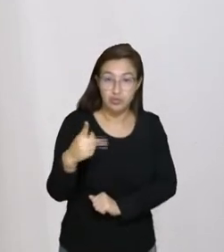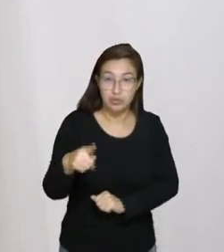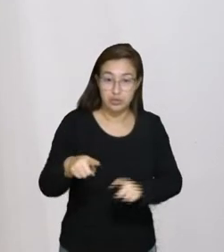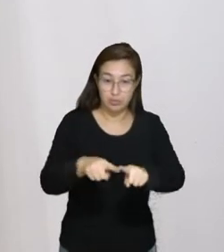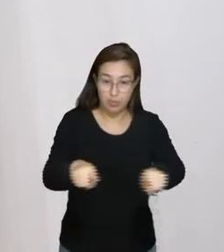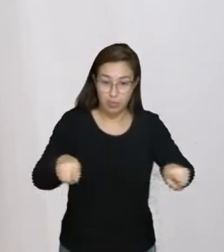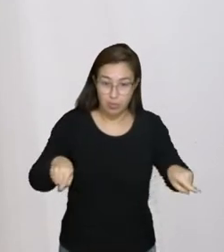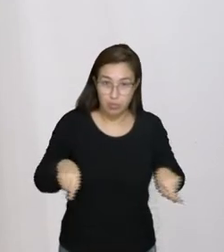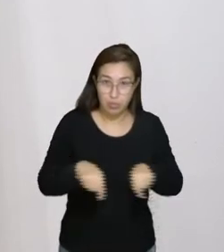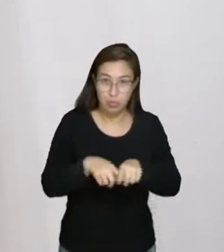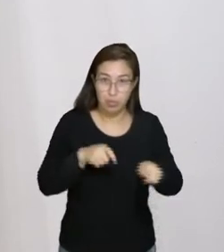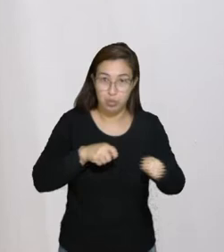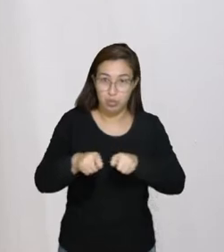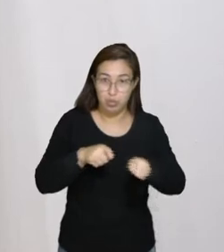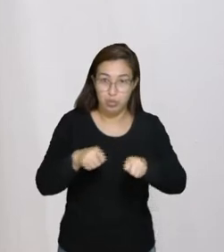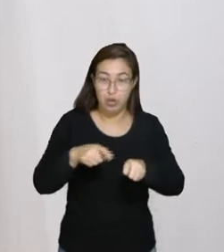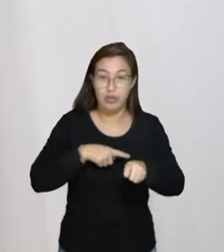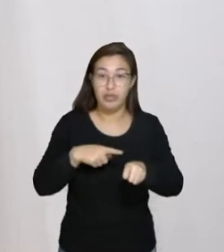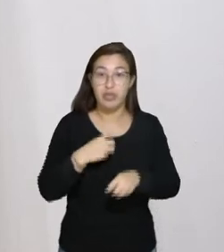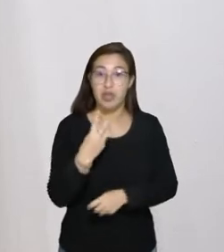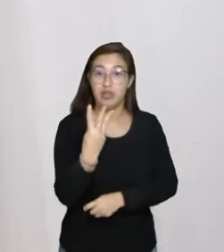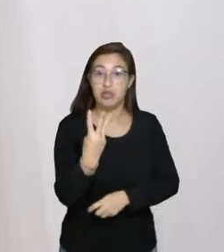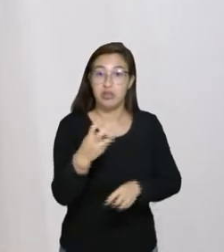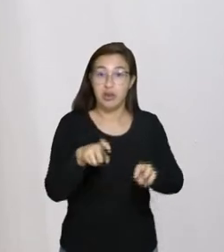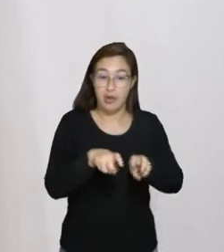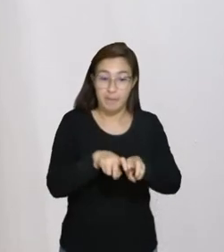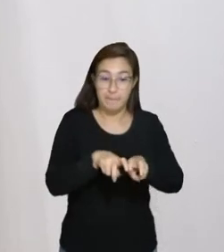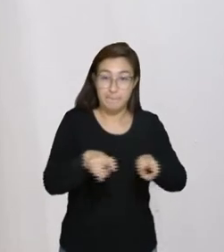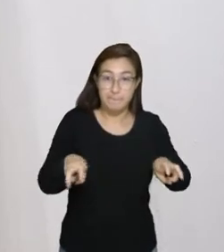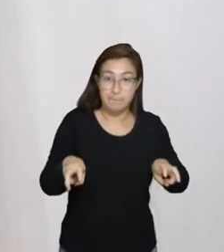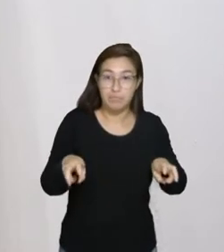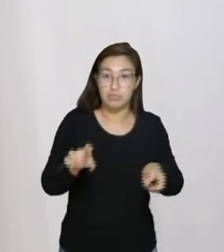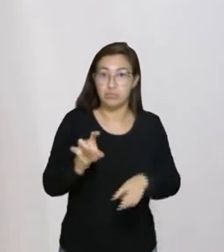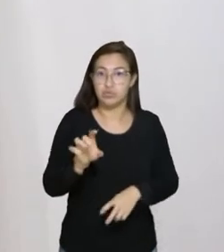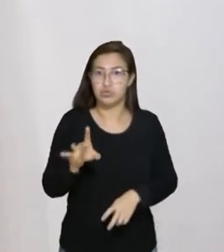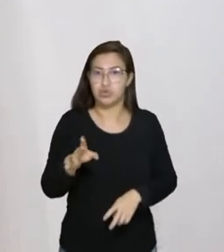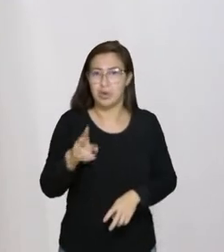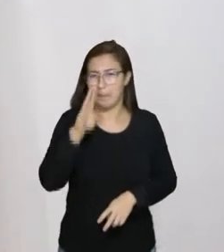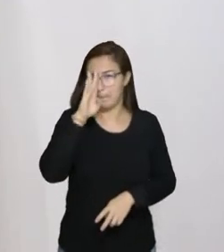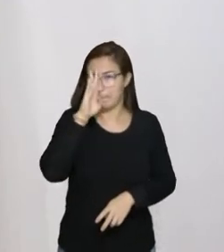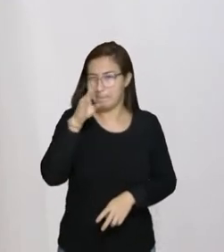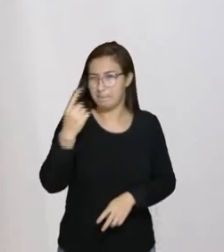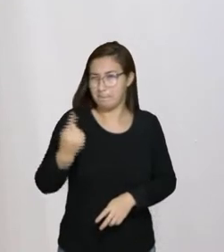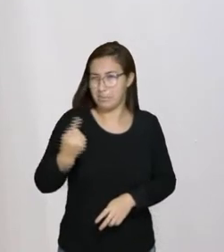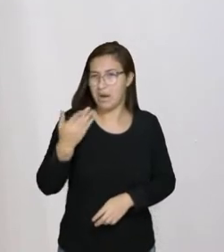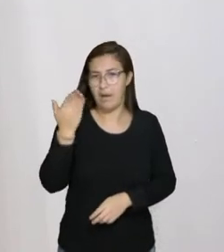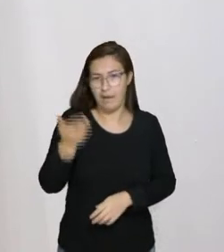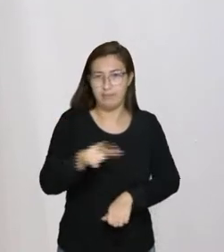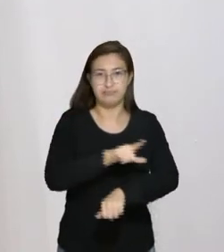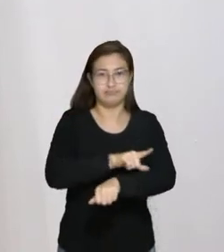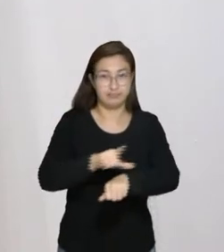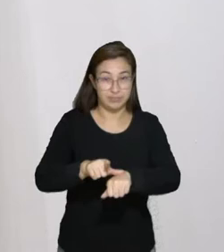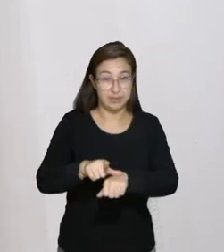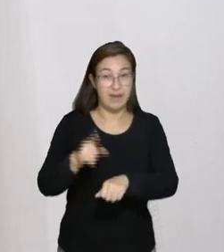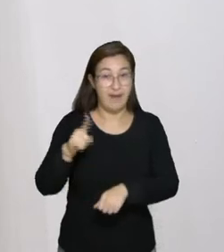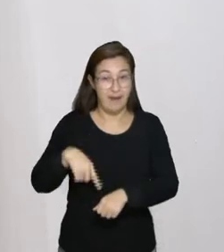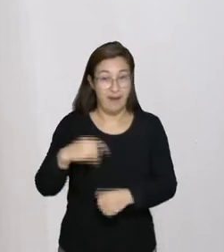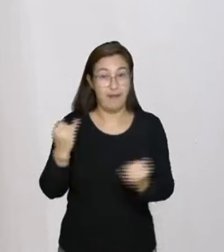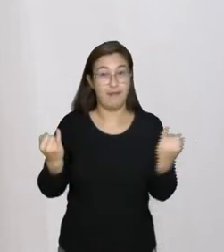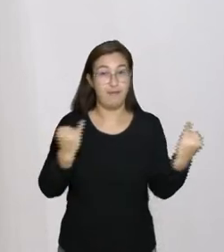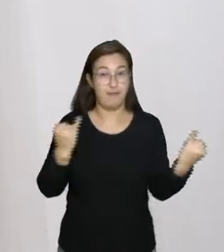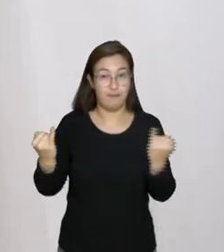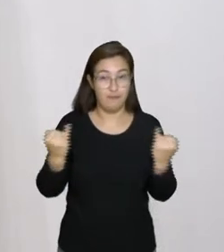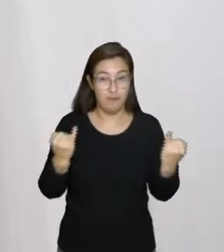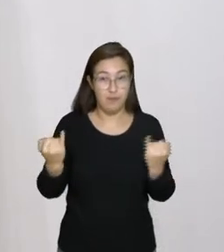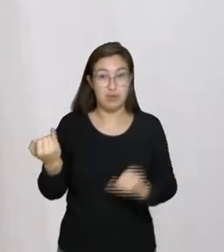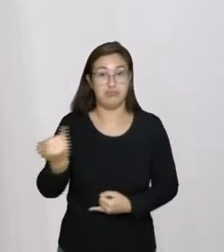tem 3 mesas e tem 15 trabalhando, principalmente aí em Lages. E olha que a informação que eu tenho não